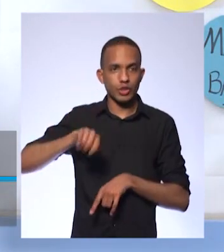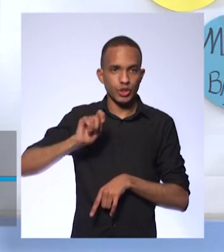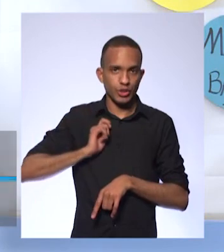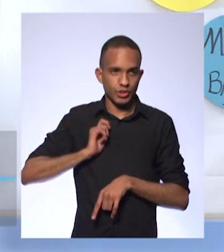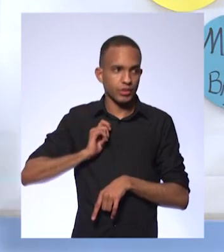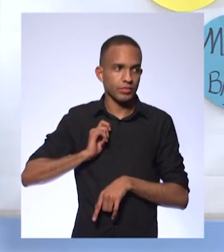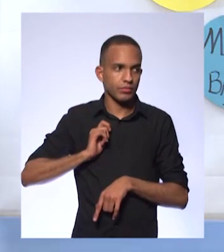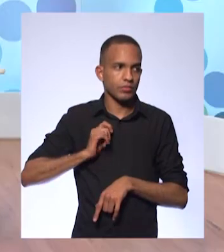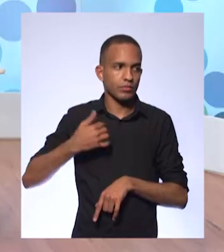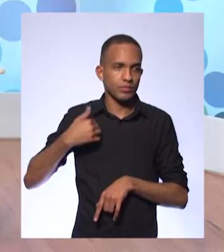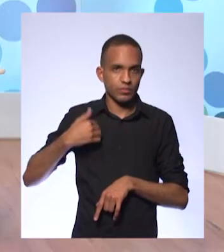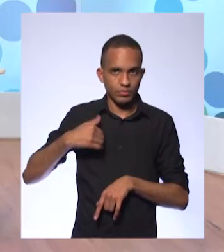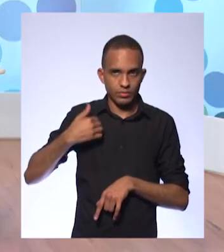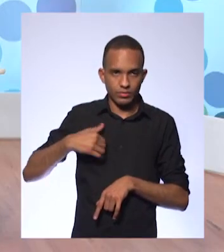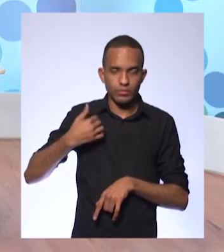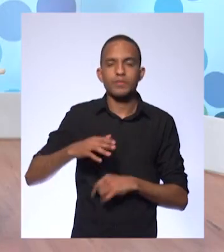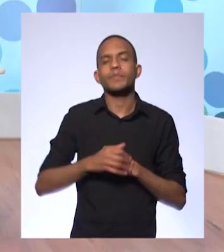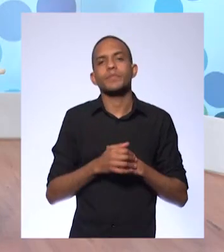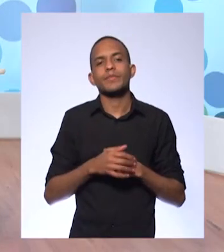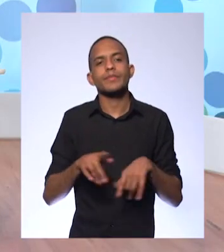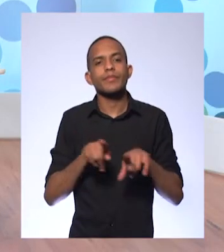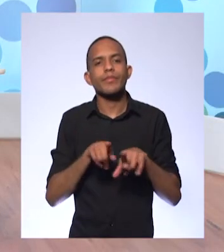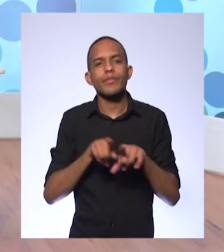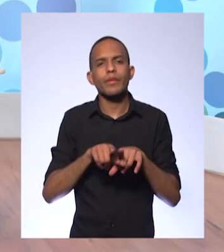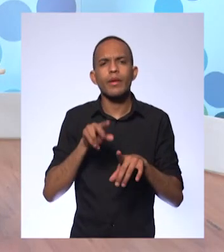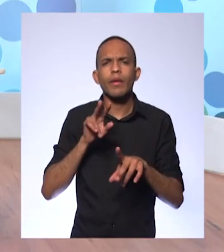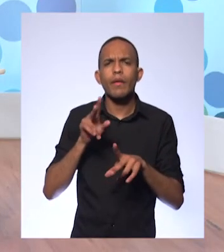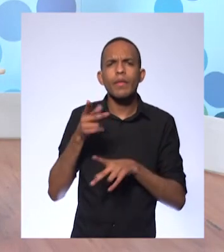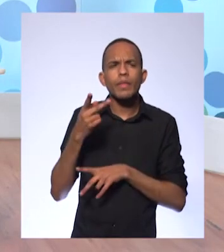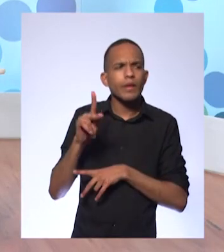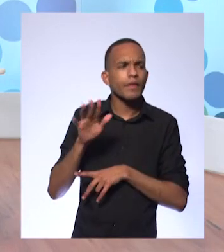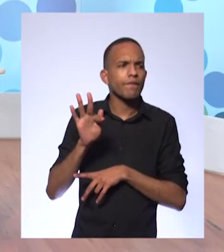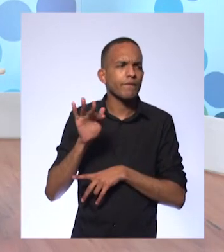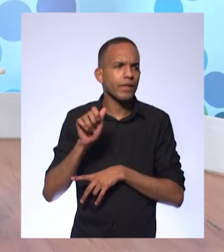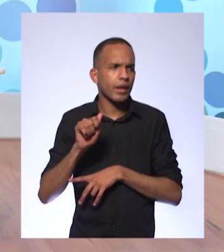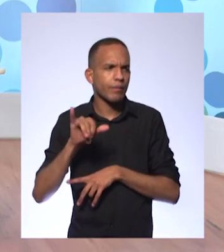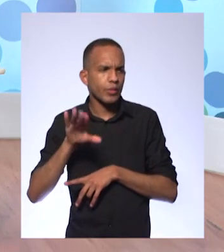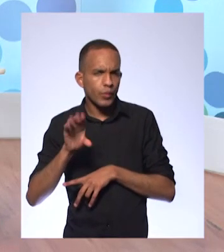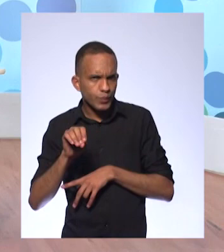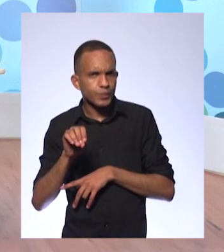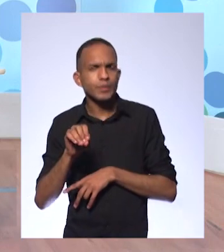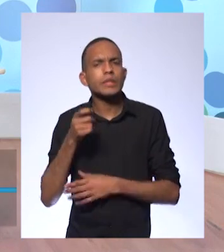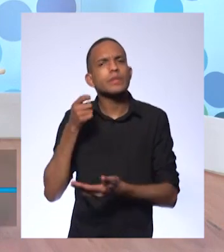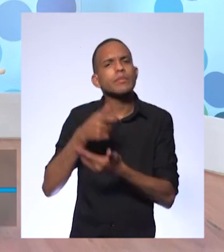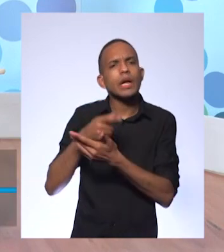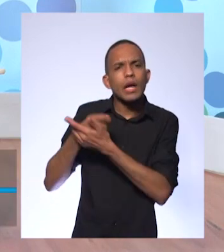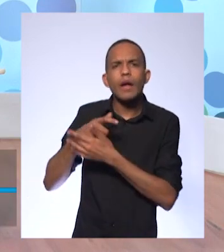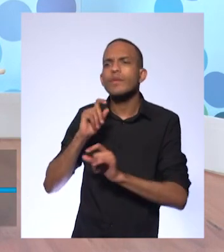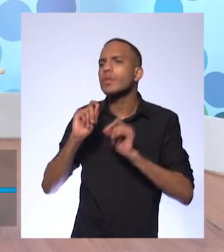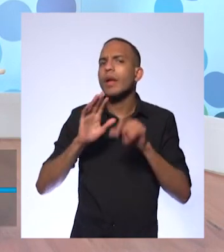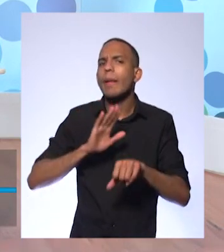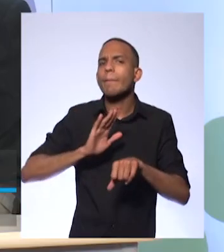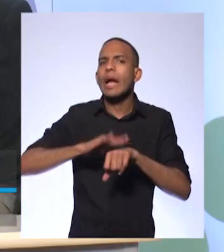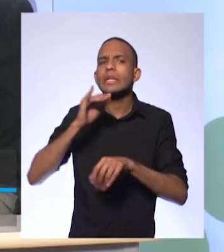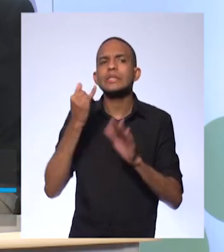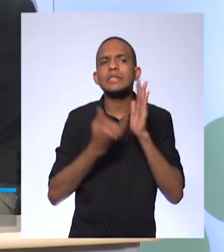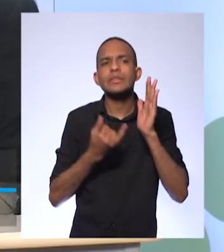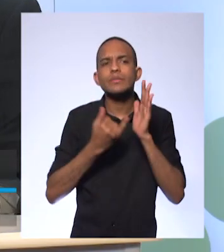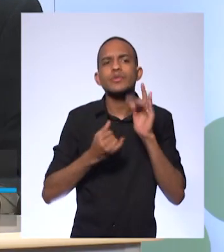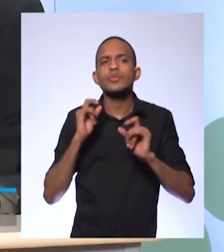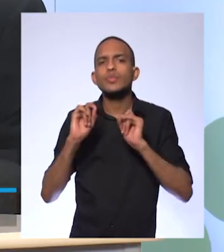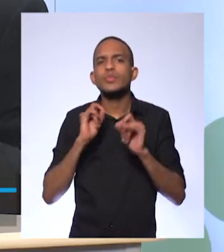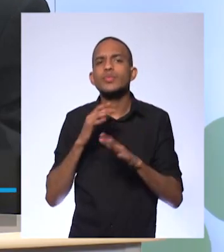uma resposta legal também que eu capturei aqui, prof, do Fábio. O Fábio diz o seguinte: eles pagavam mais impostos do